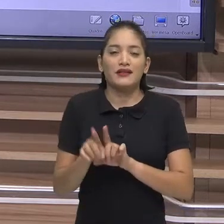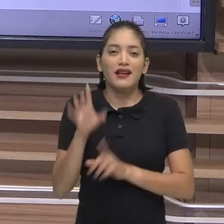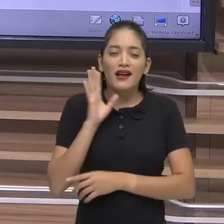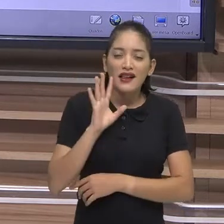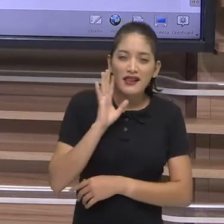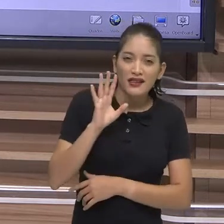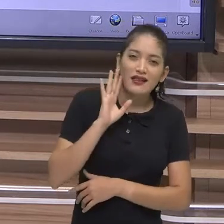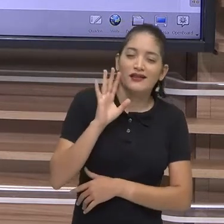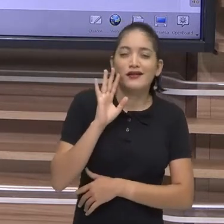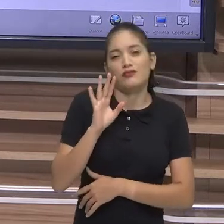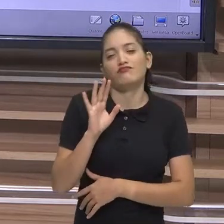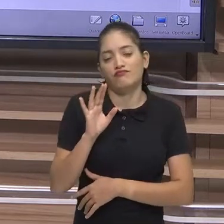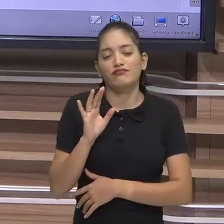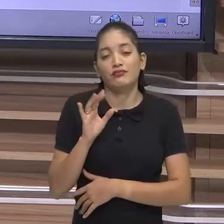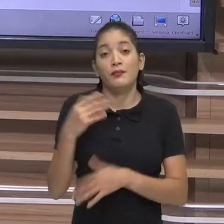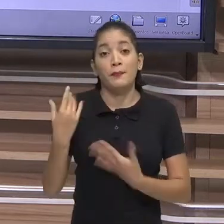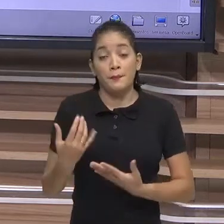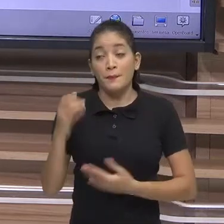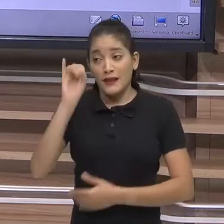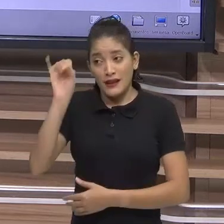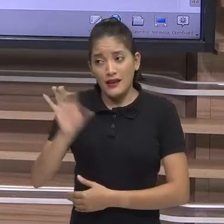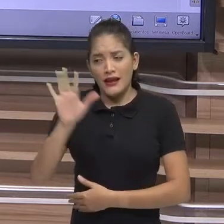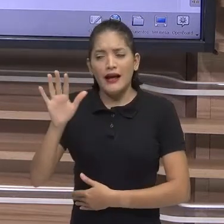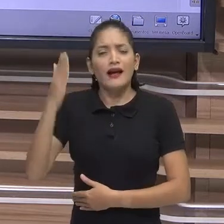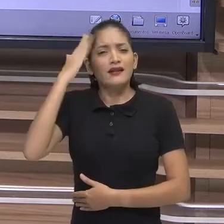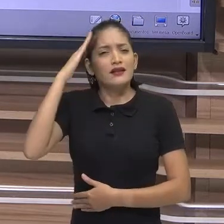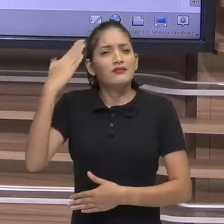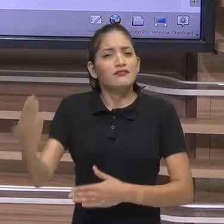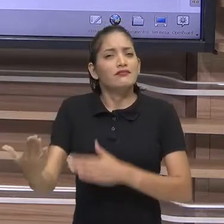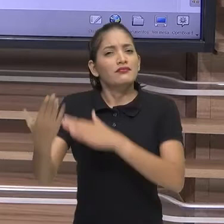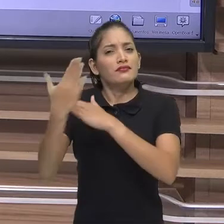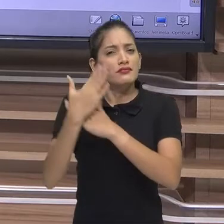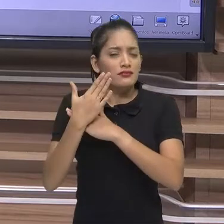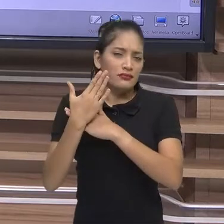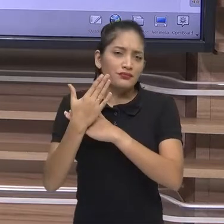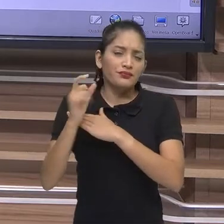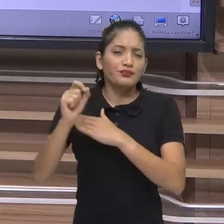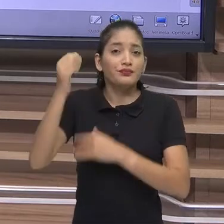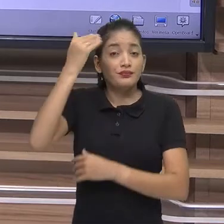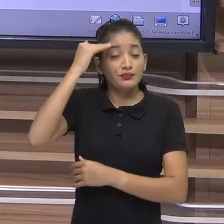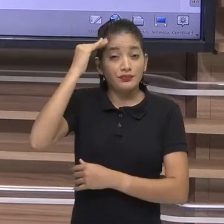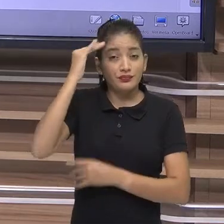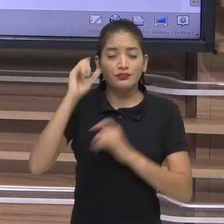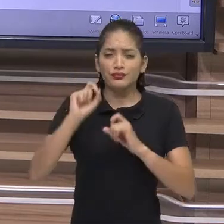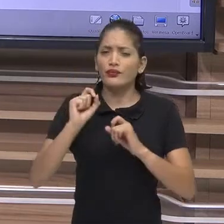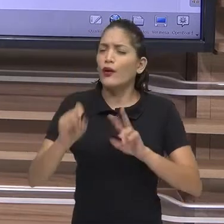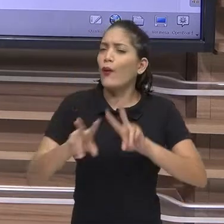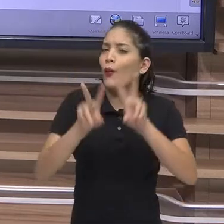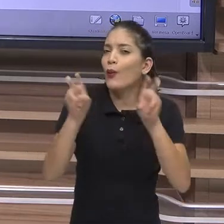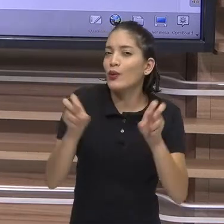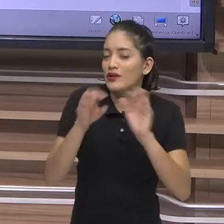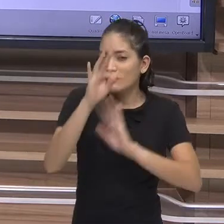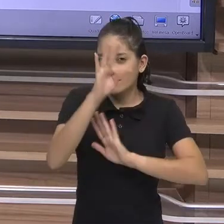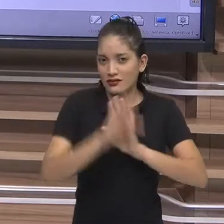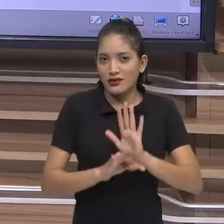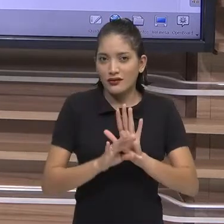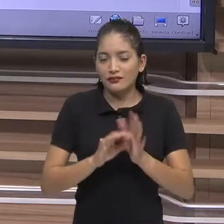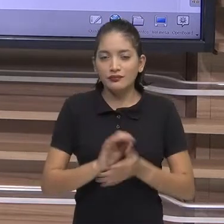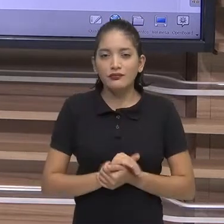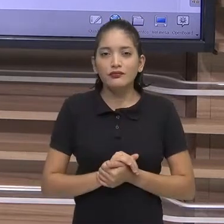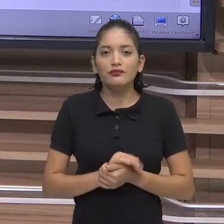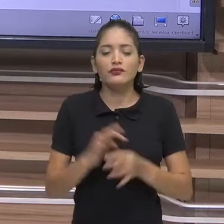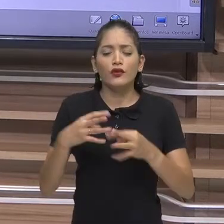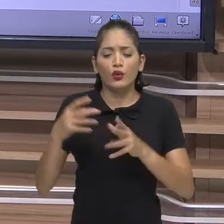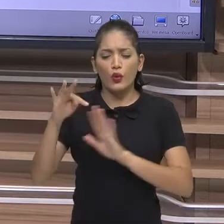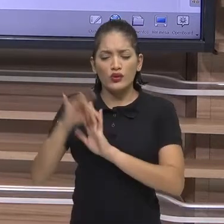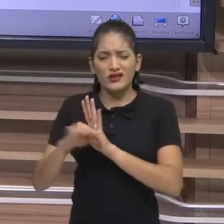animado. E as imagens nos ajudam a compreender, a entender do que se trata o texto. Mas todos os textos